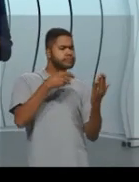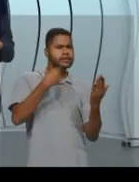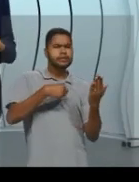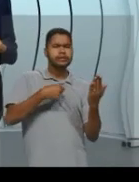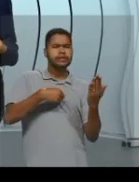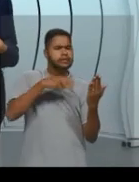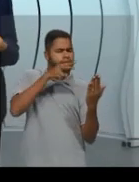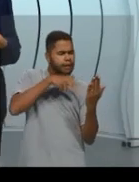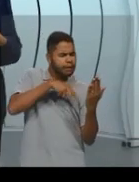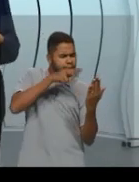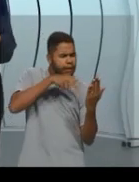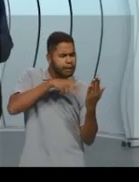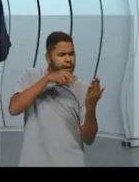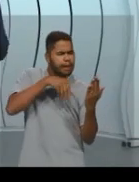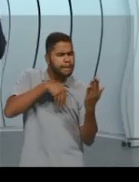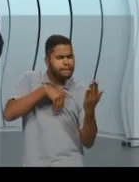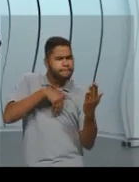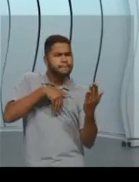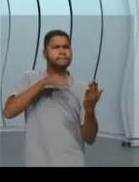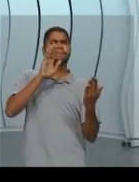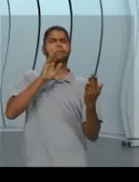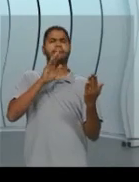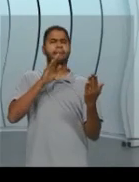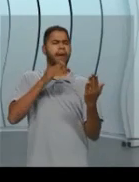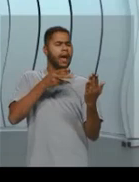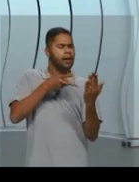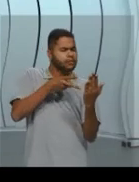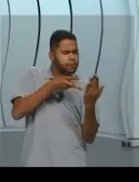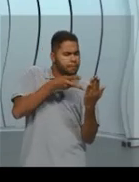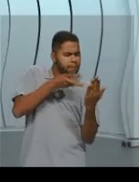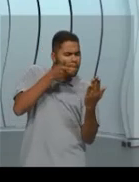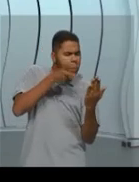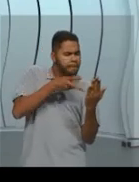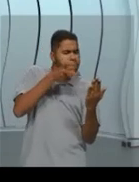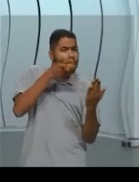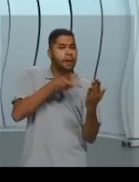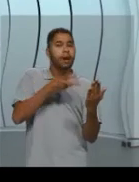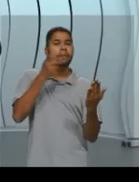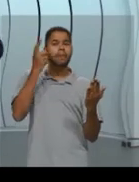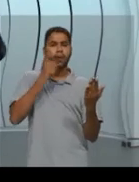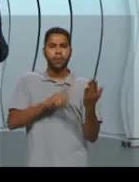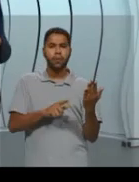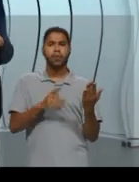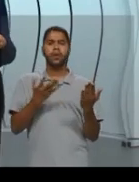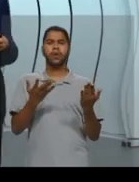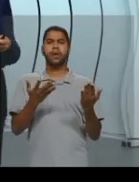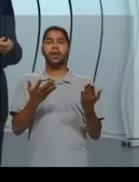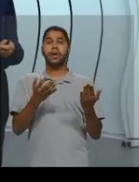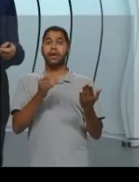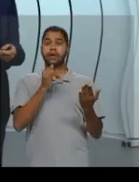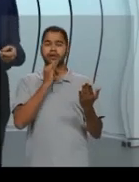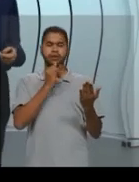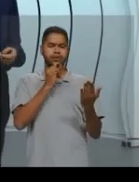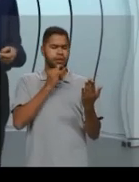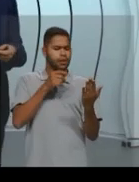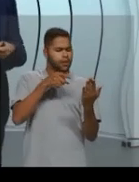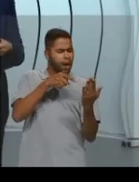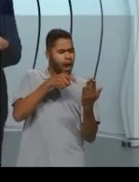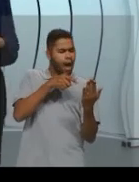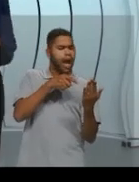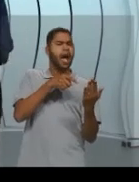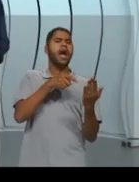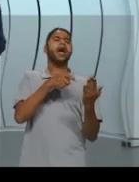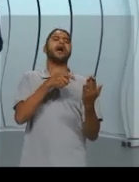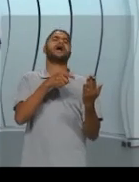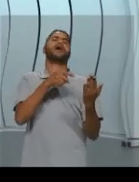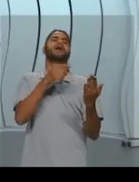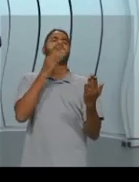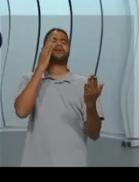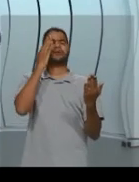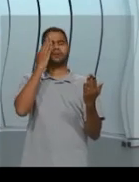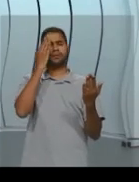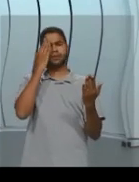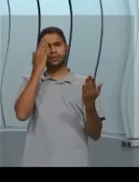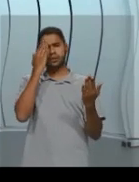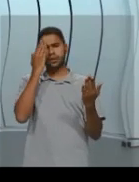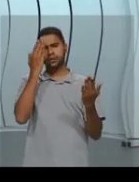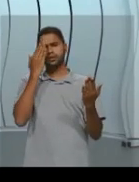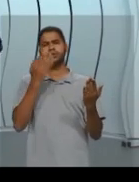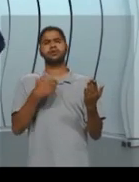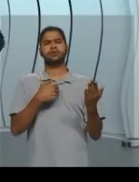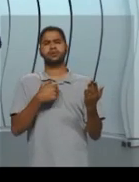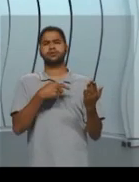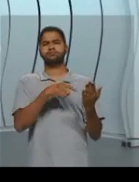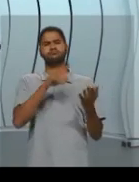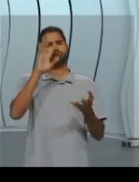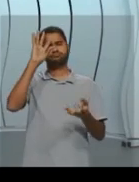mais de você, é o que depende do seu conhecimento prévio. Você vai ter que fazer uma inferência, uma